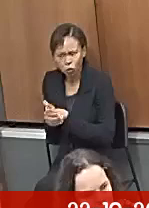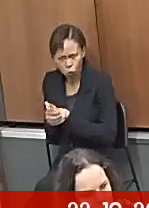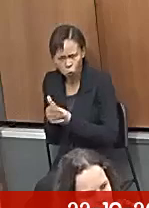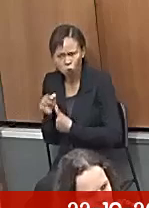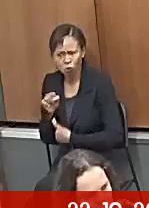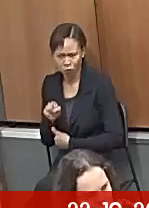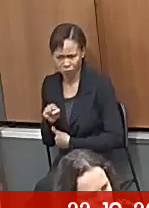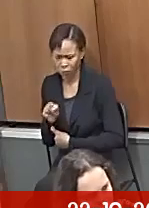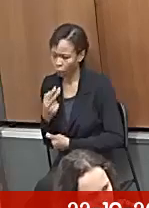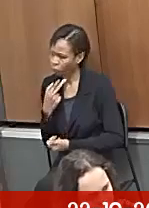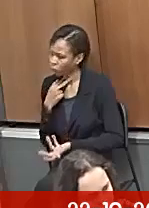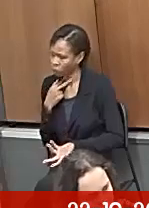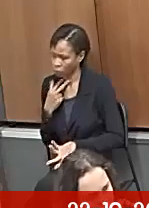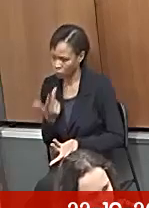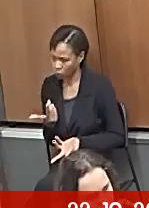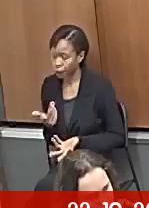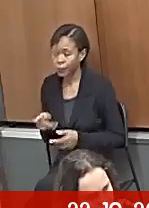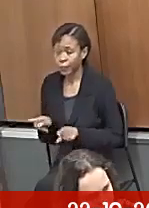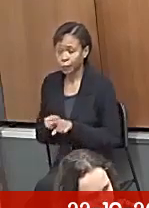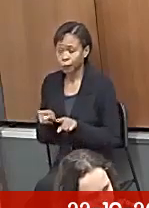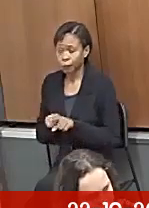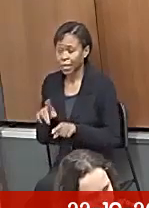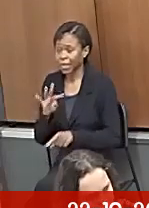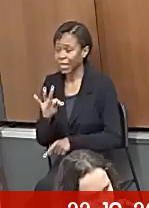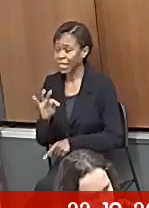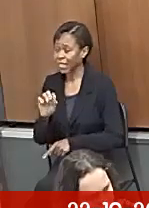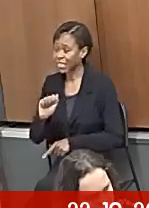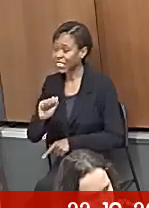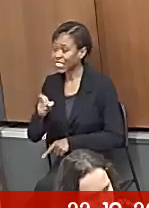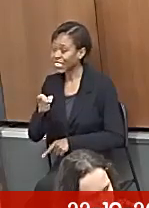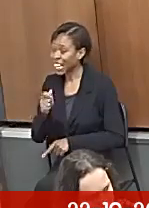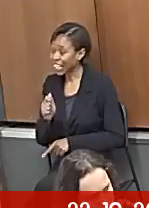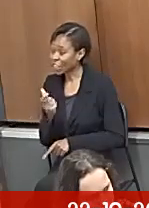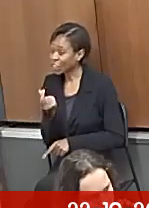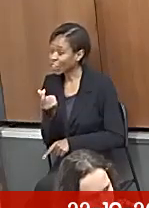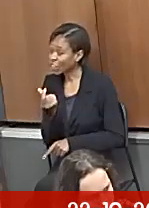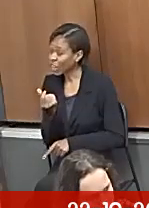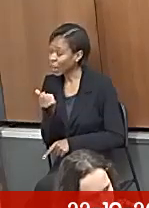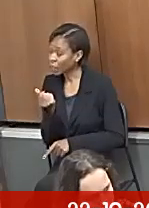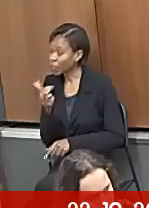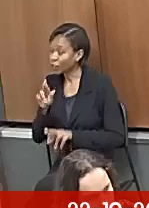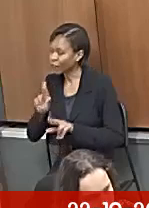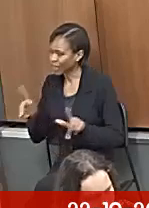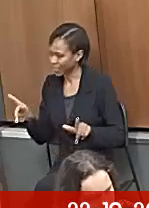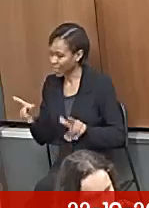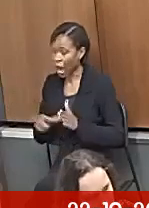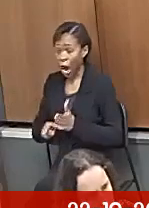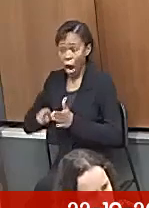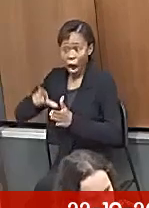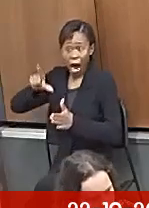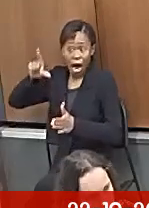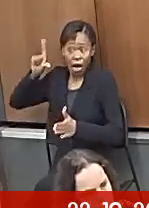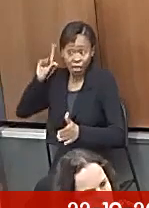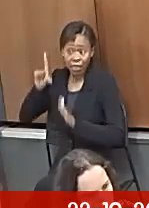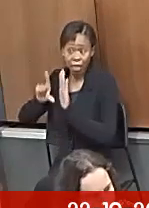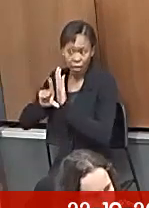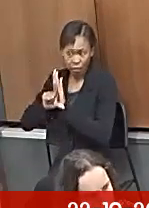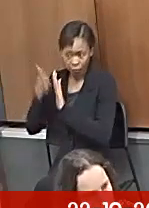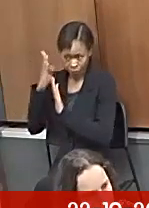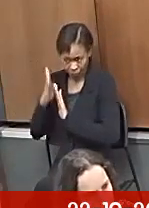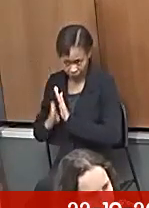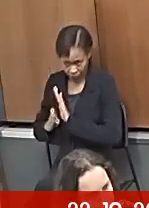pode ser feito. Cobrança de taxa diferenciada, mesmo antes da Lei Brasileira de Inclusão, isso já era